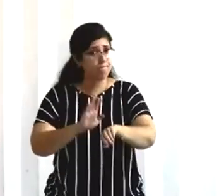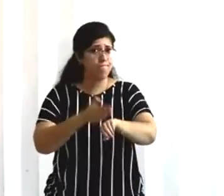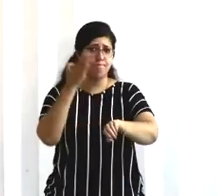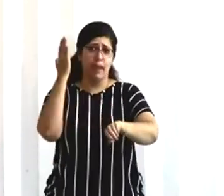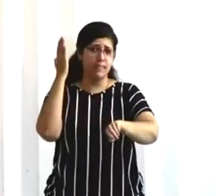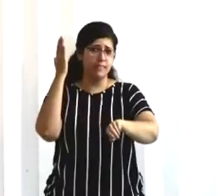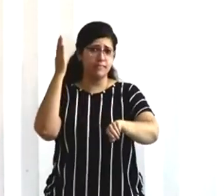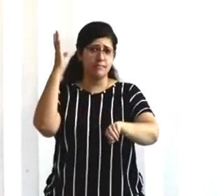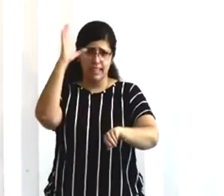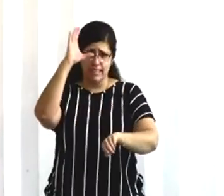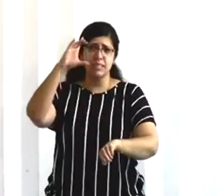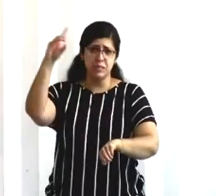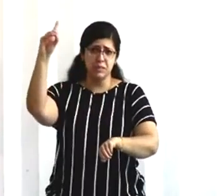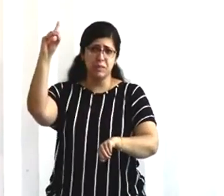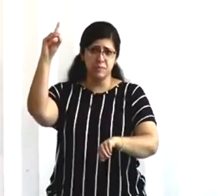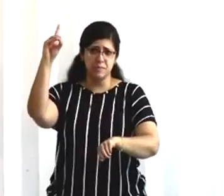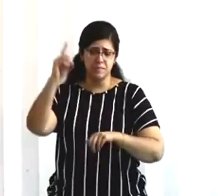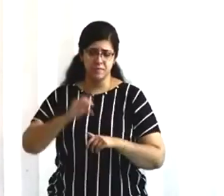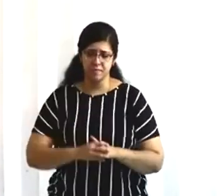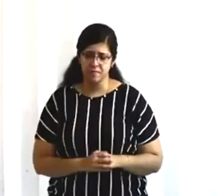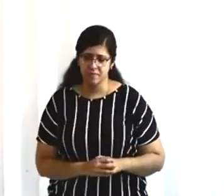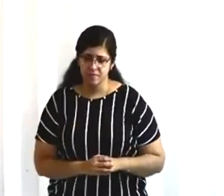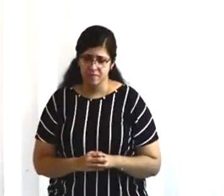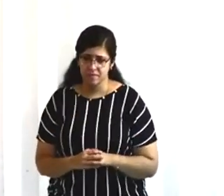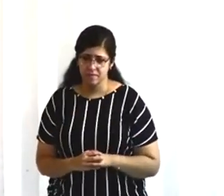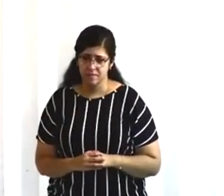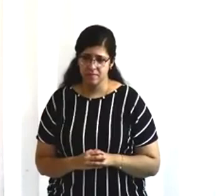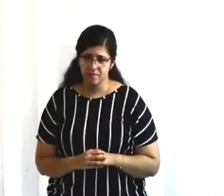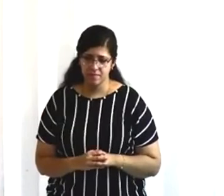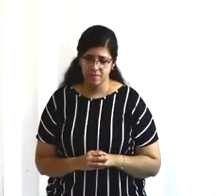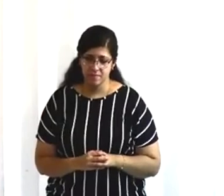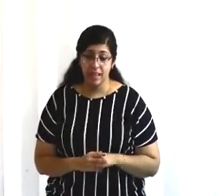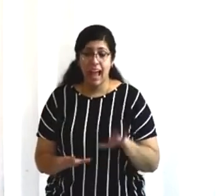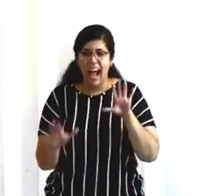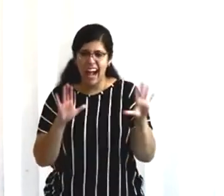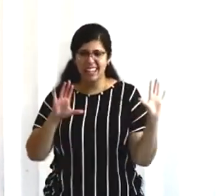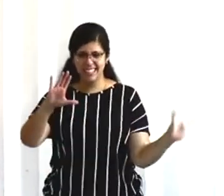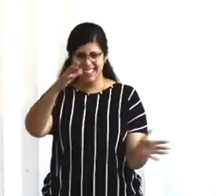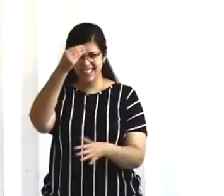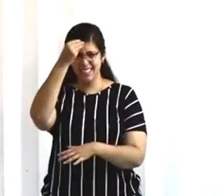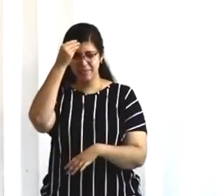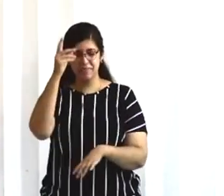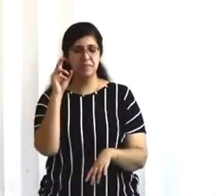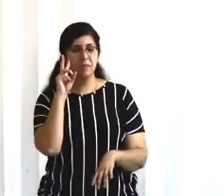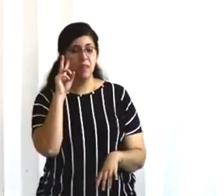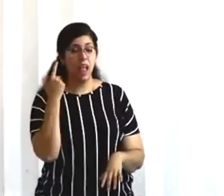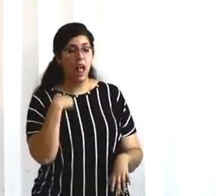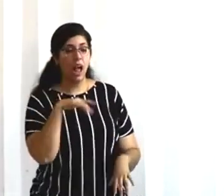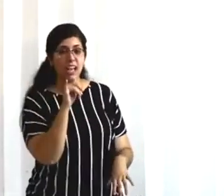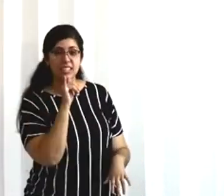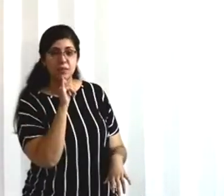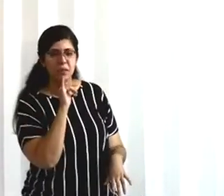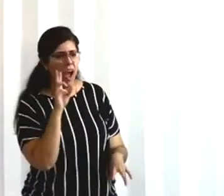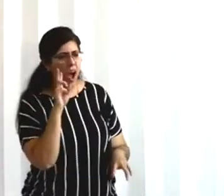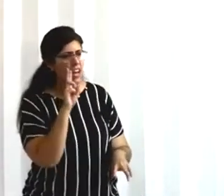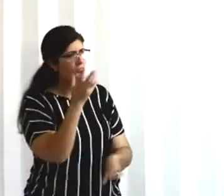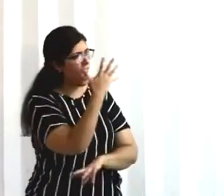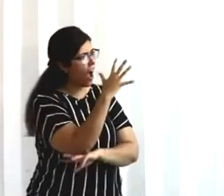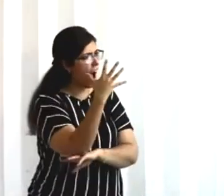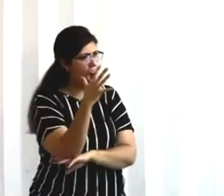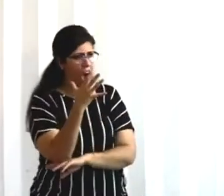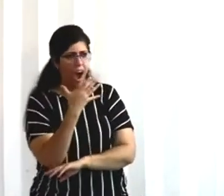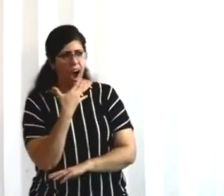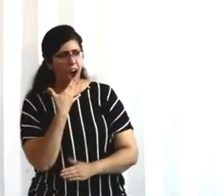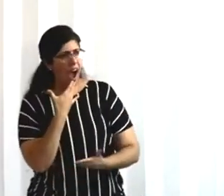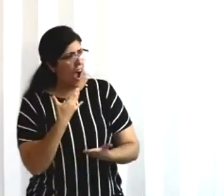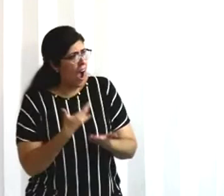comum. Aquilo que nós olhamos para a natureza, para a obra que os homens criam, e vemos que aquilo é muito